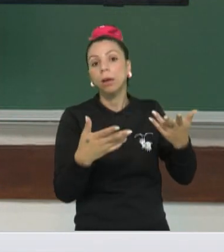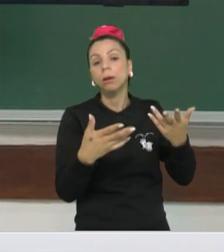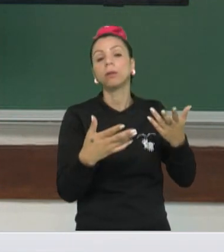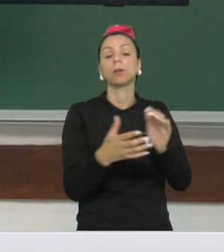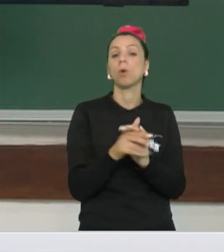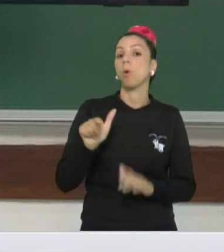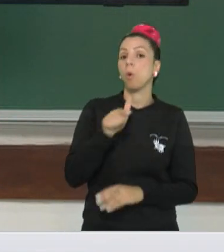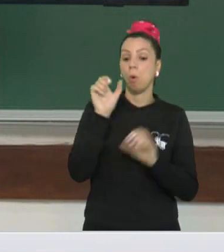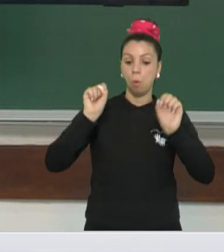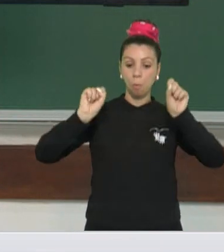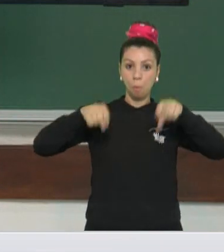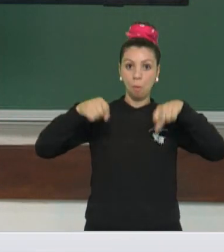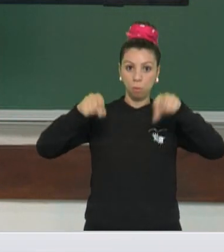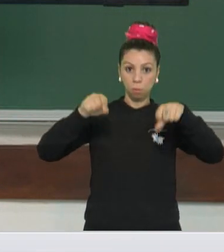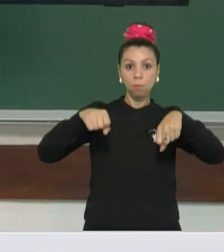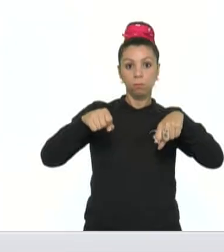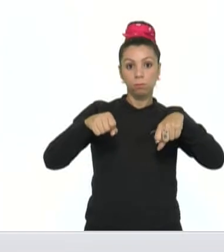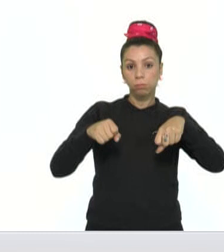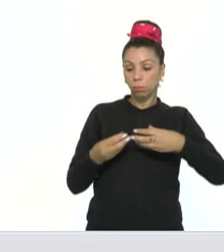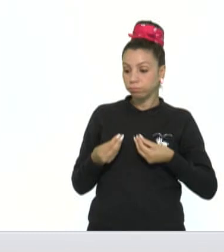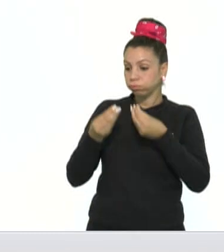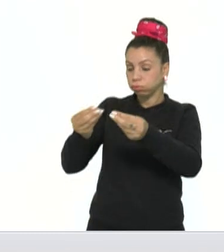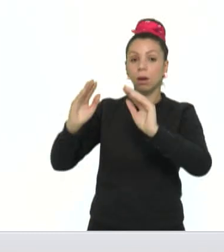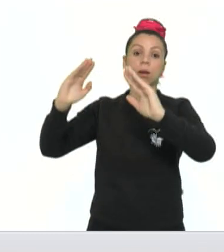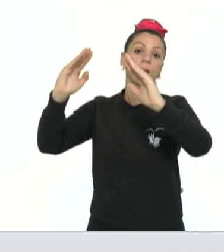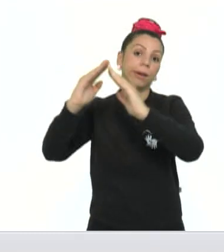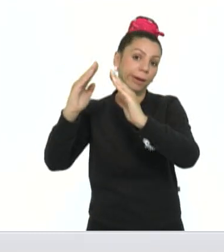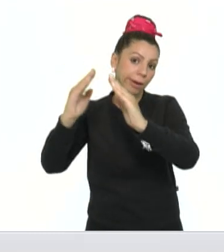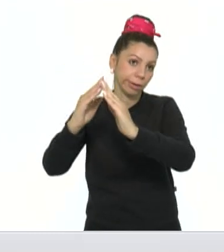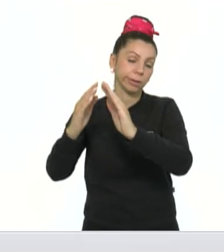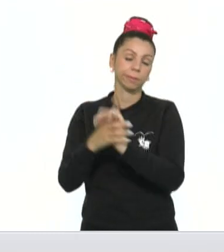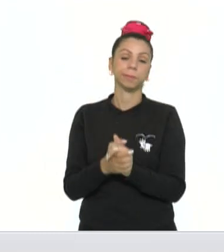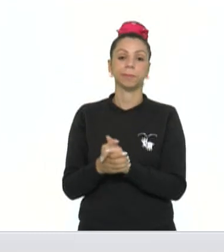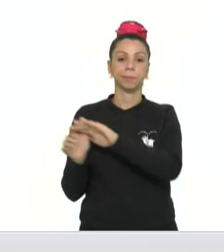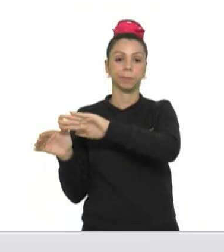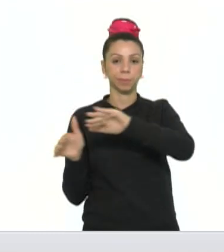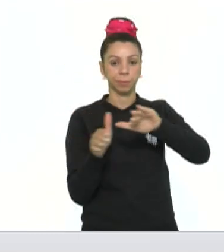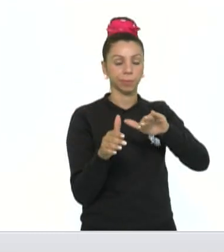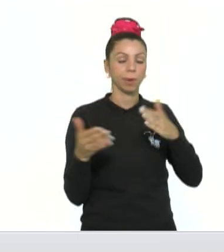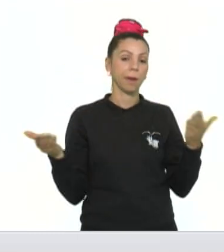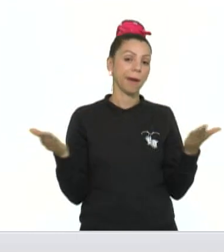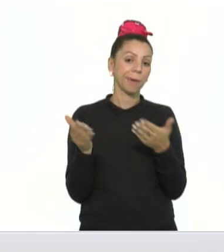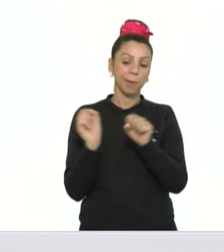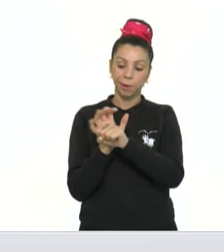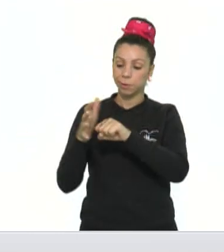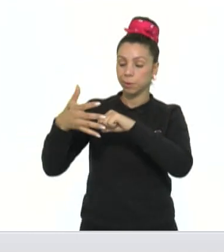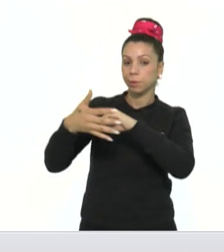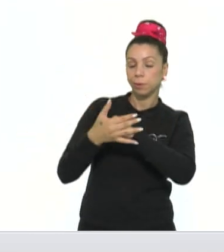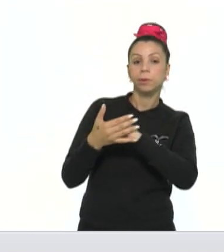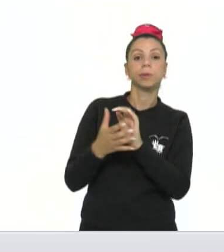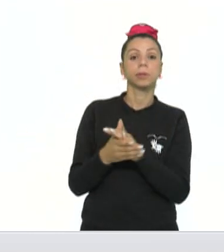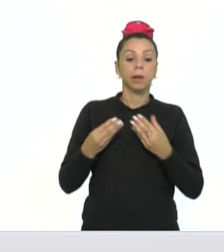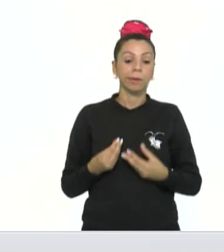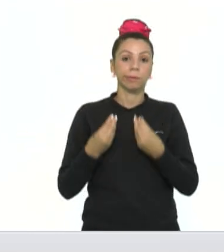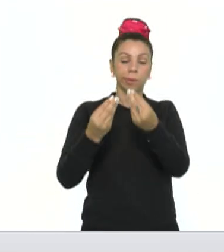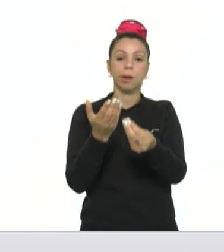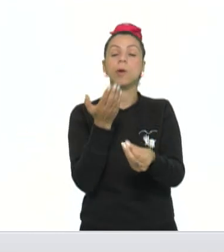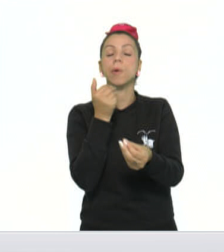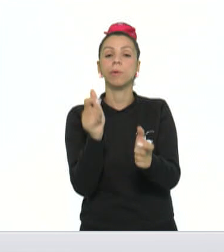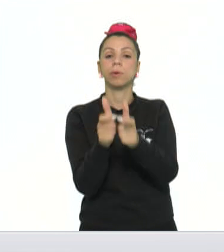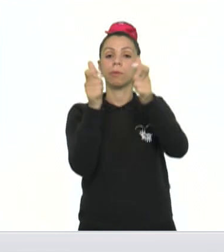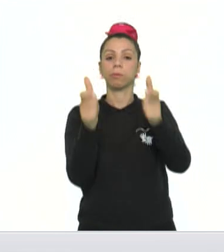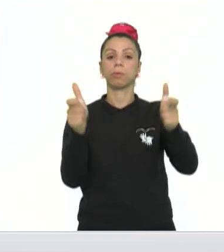Atividade 2, portanto, por causa da pandemia do novo coronavírus, o número de delivery de comida cresceu